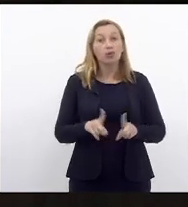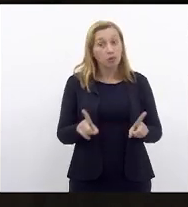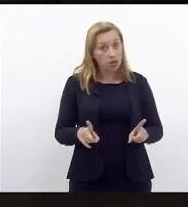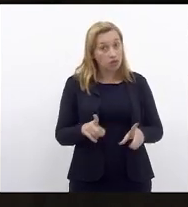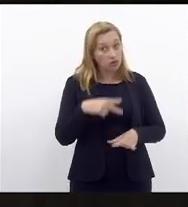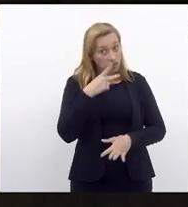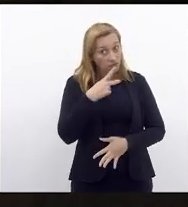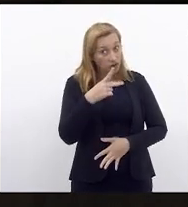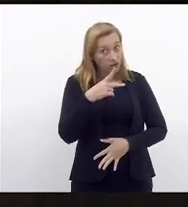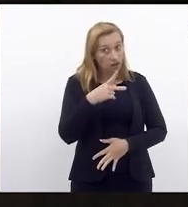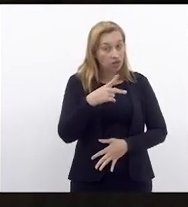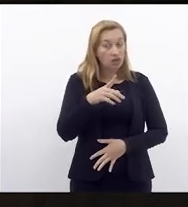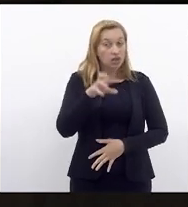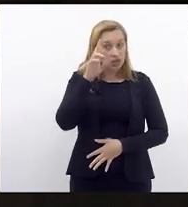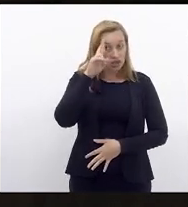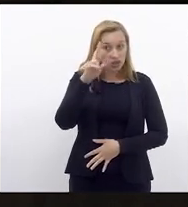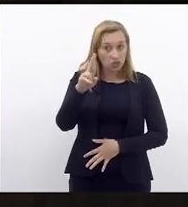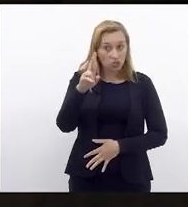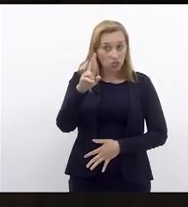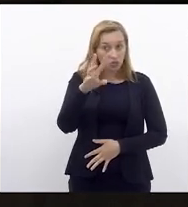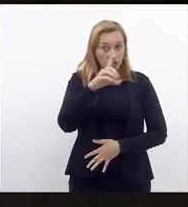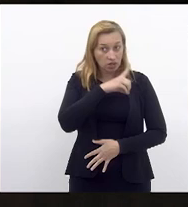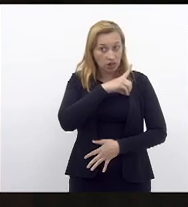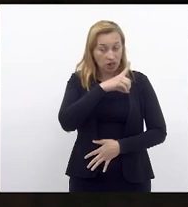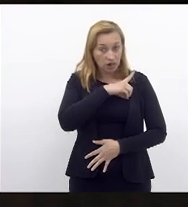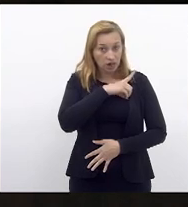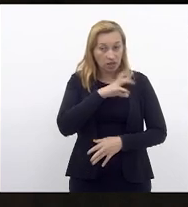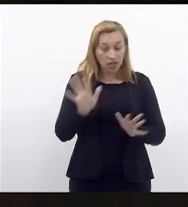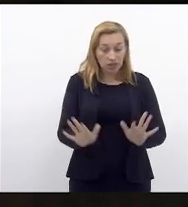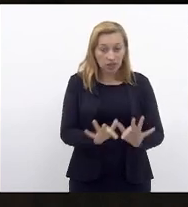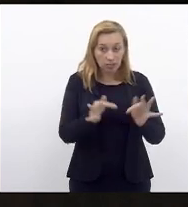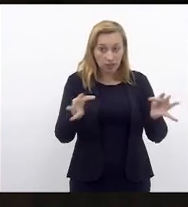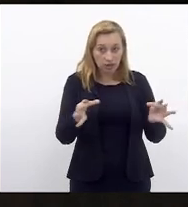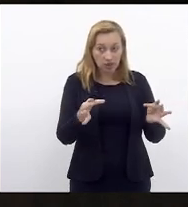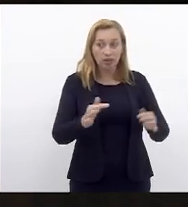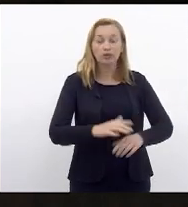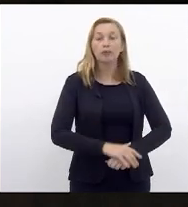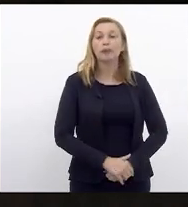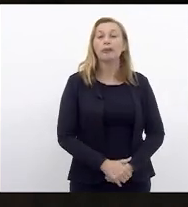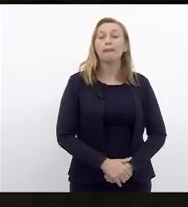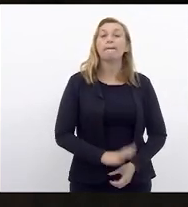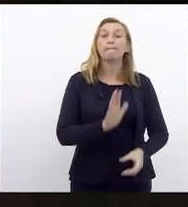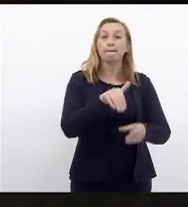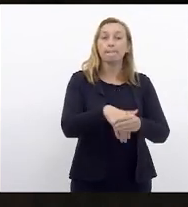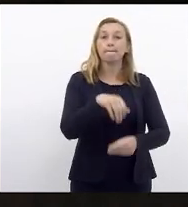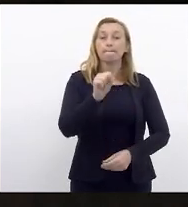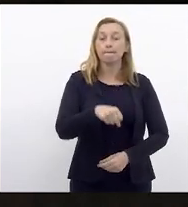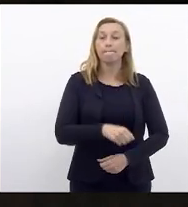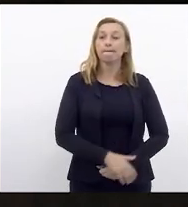ressalva, senhor delegado, a humildade precede a honra. Voto sim.